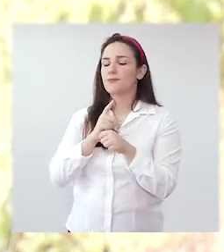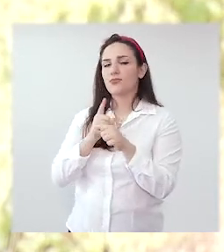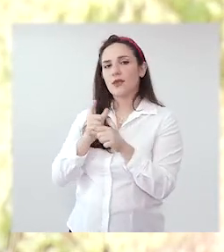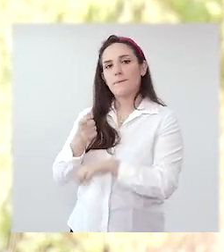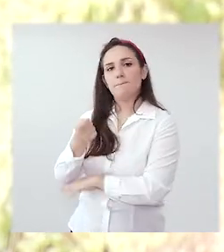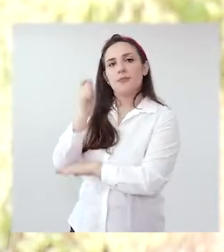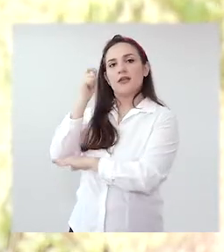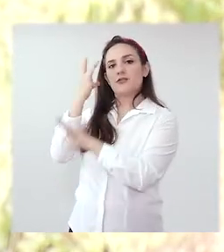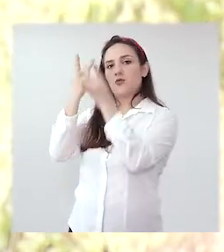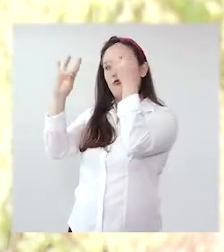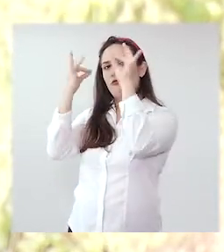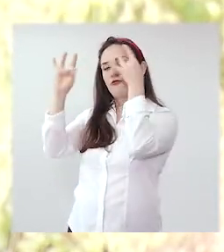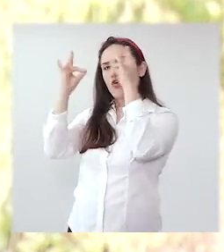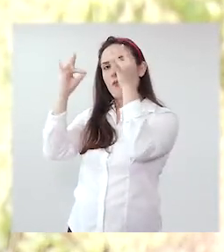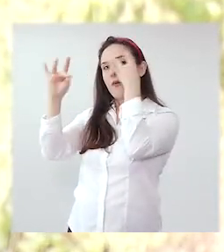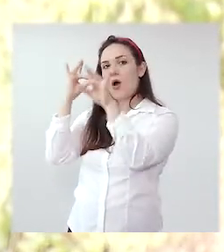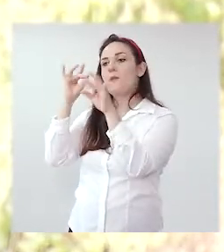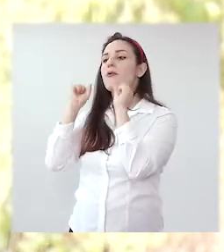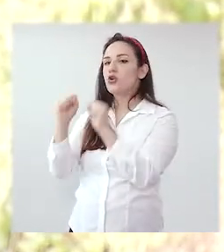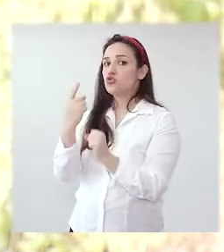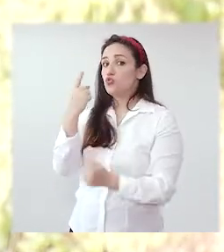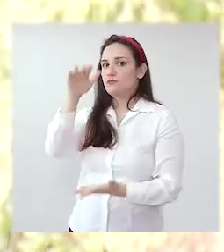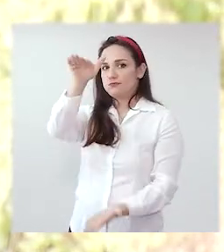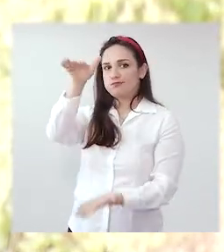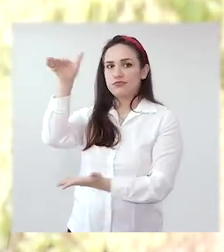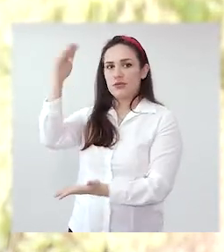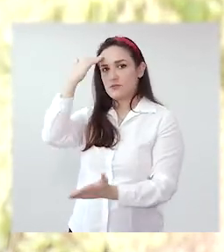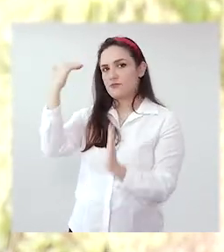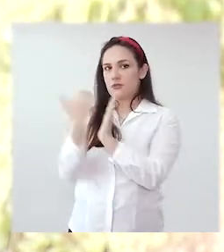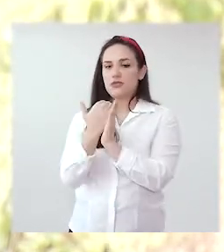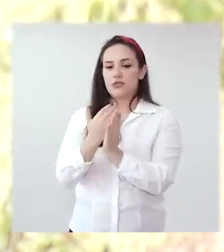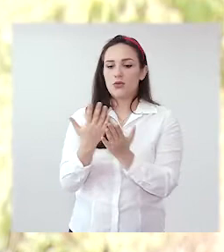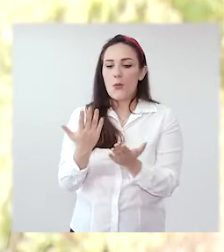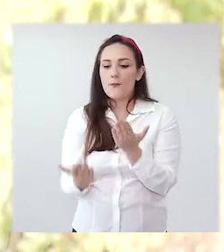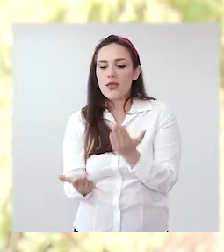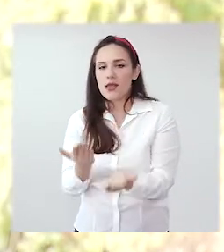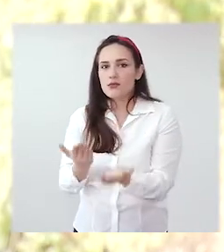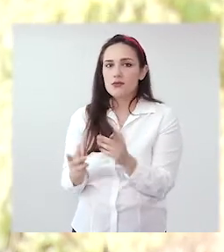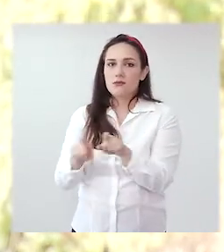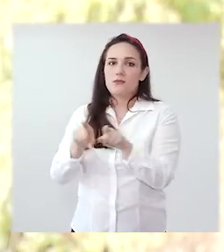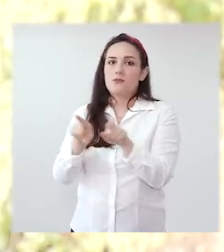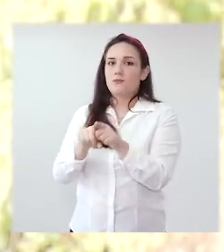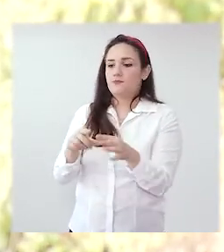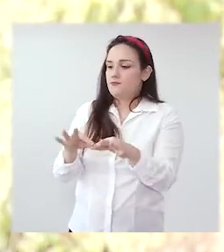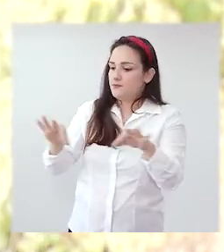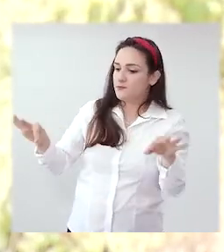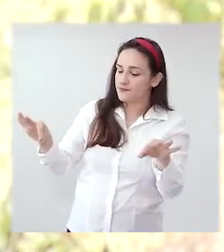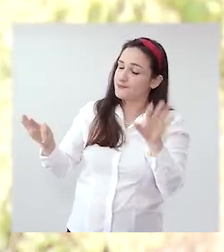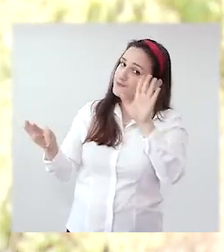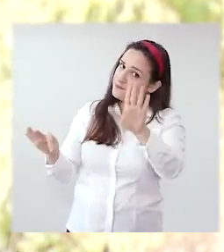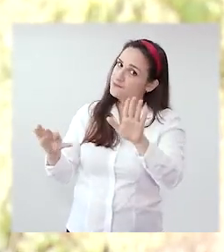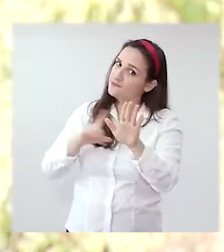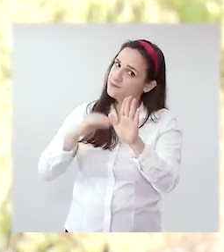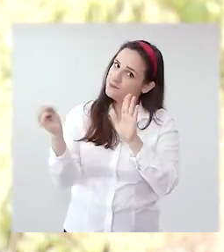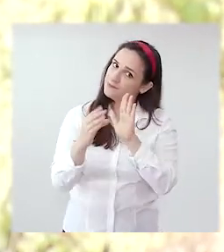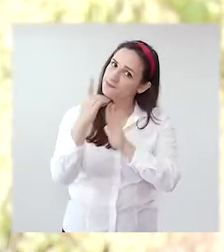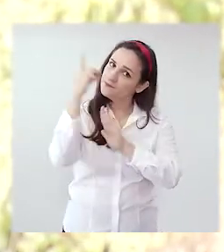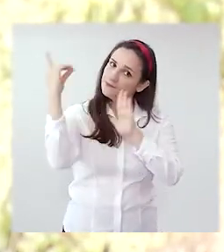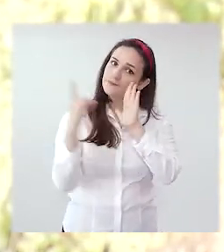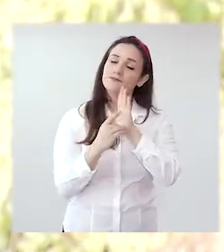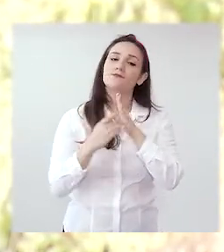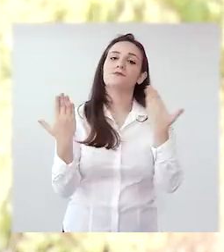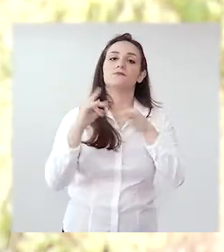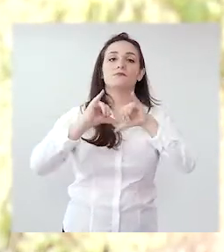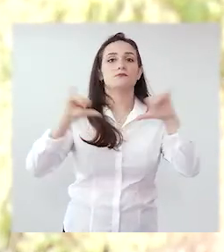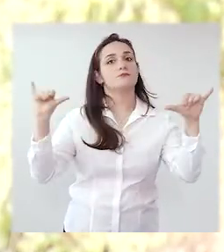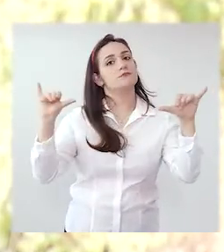poderão levar um exemplar de pescado respeitando as medidas e o peso da espécie. Com o novo decreto publicado no Diário Oficial